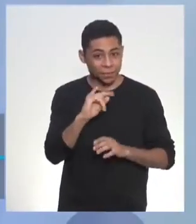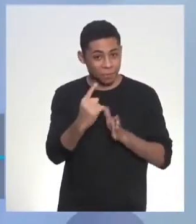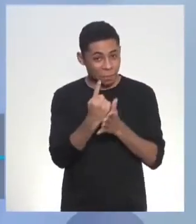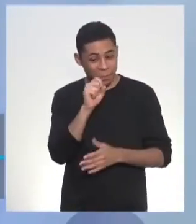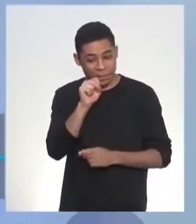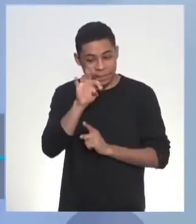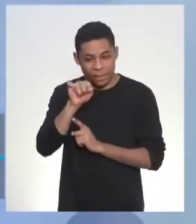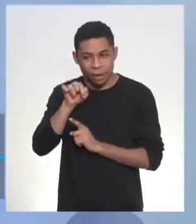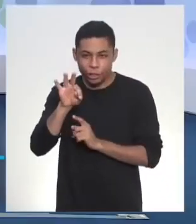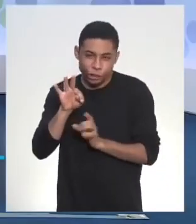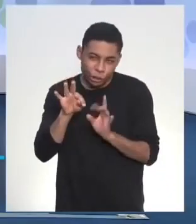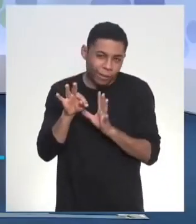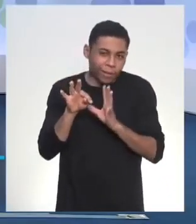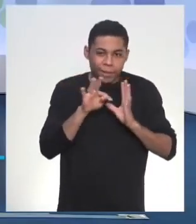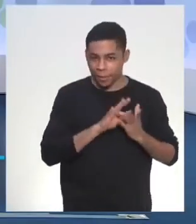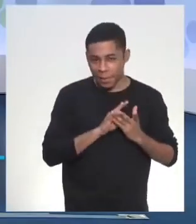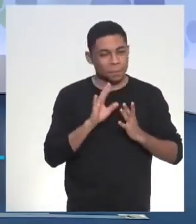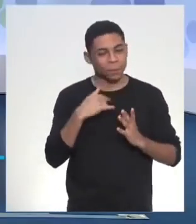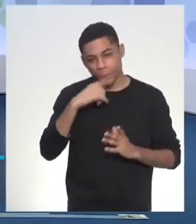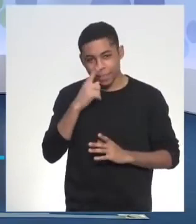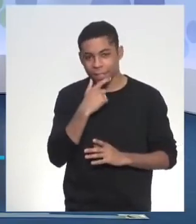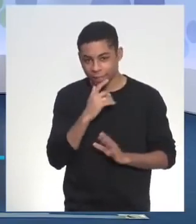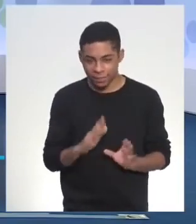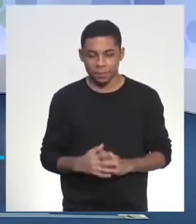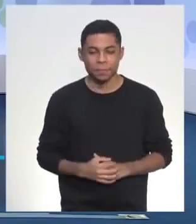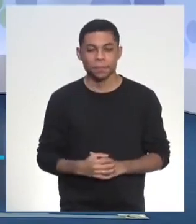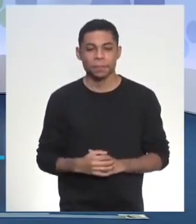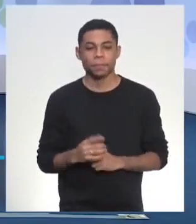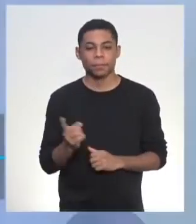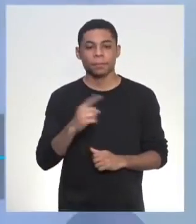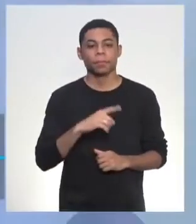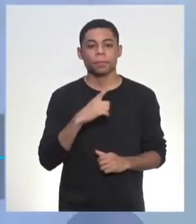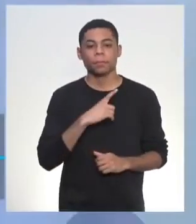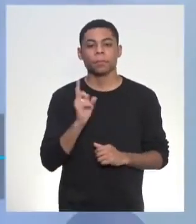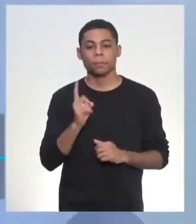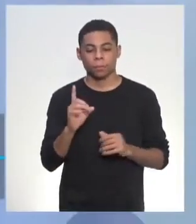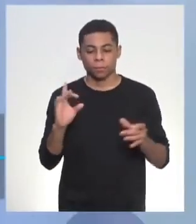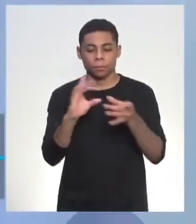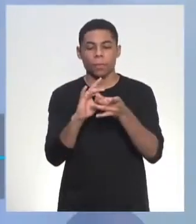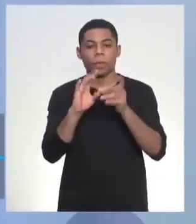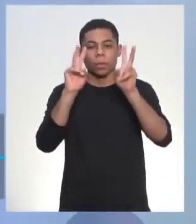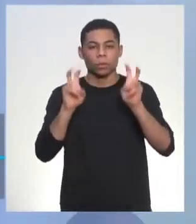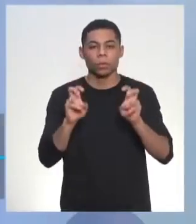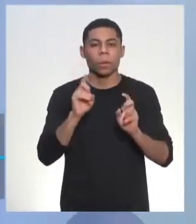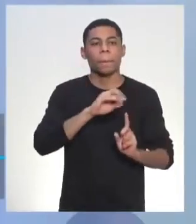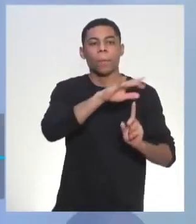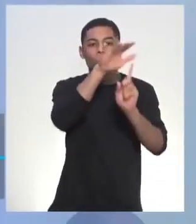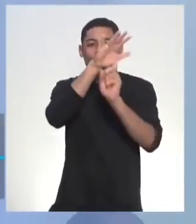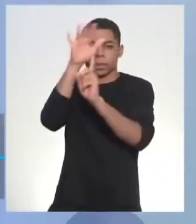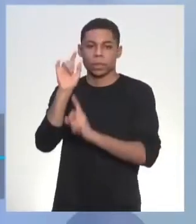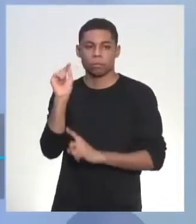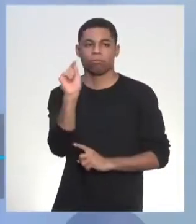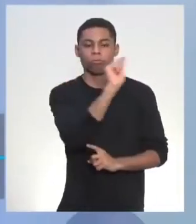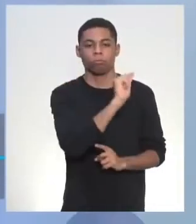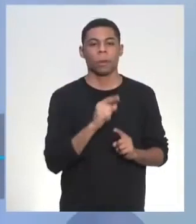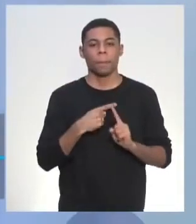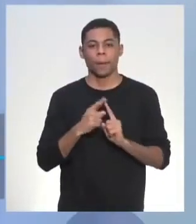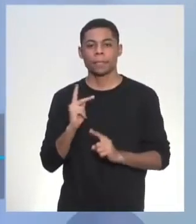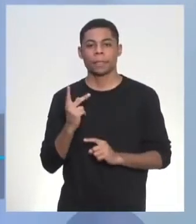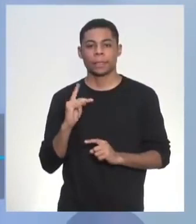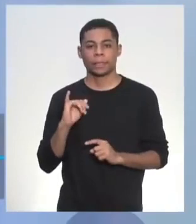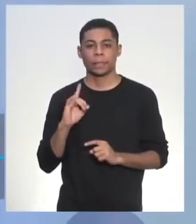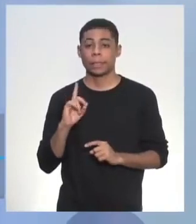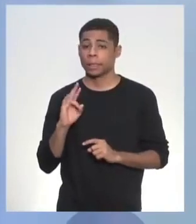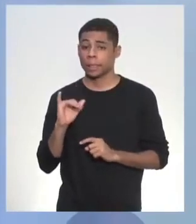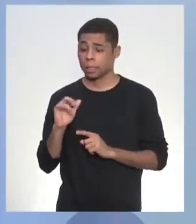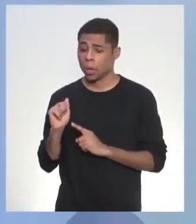perguntem. Mas hoje a aula a gente vai falar, para casar os assuntos, a gente vai falar poluição atmosférica e hídrica.